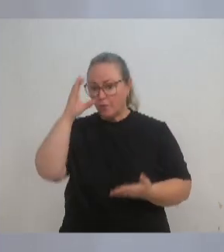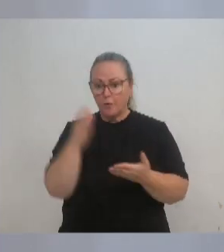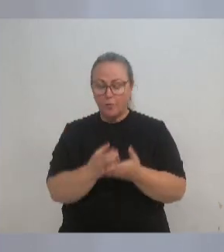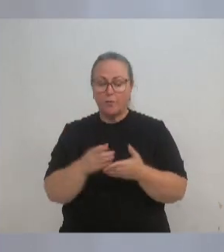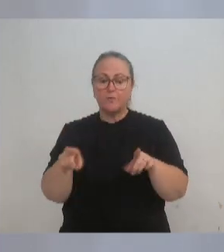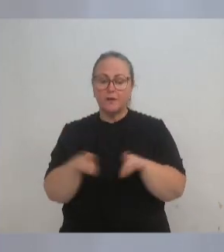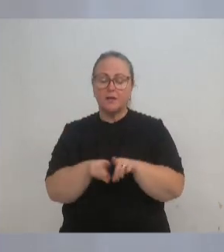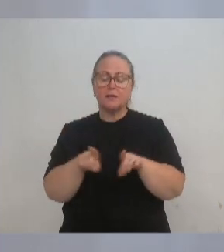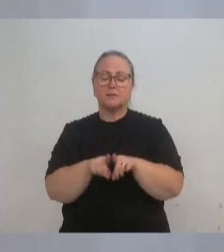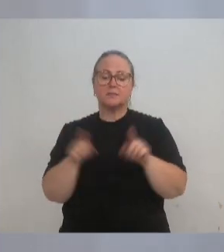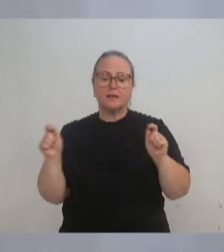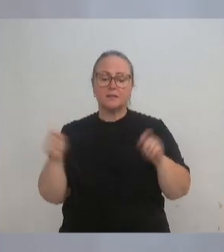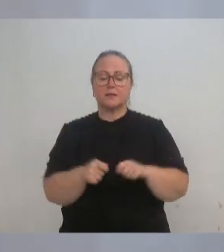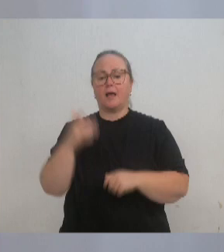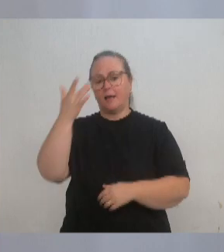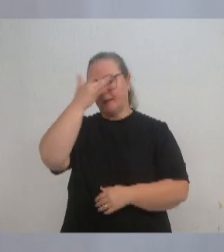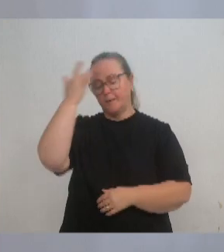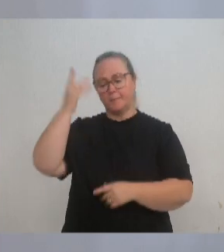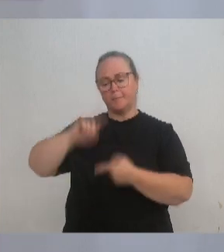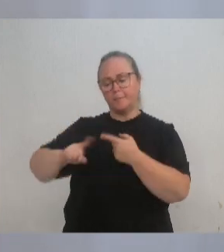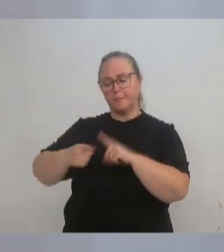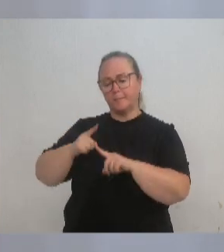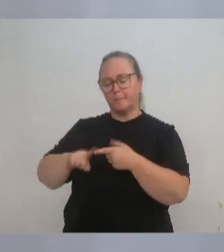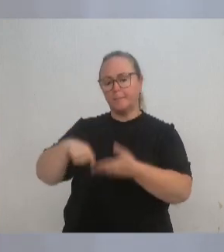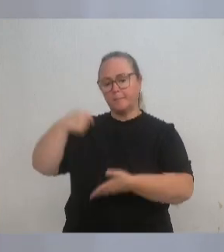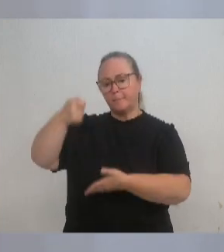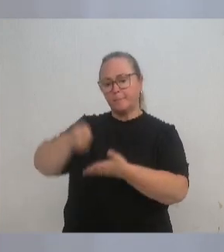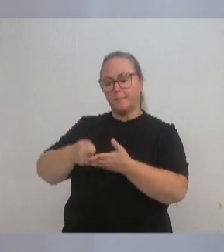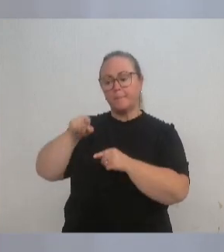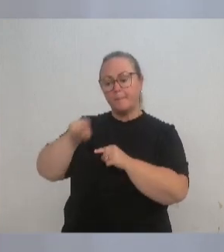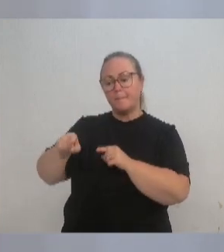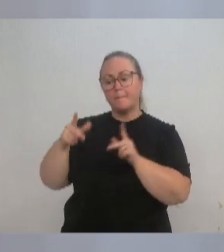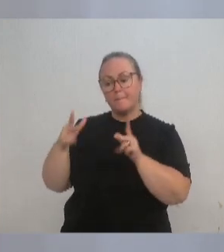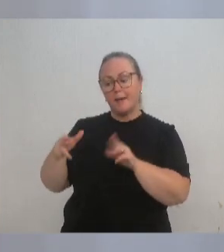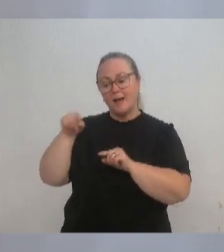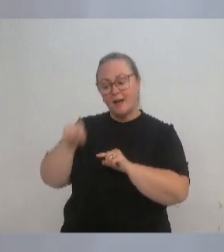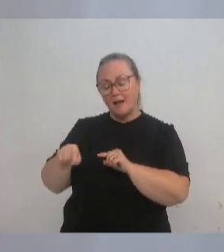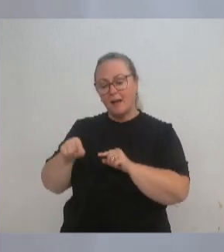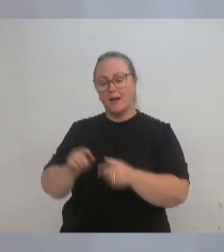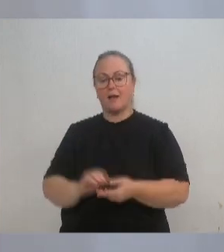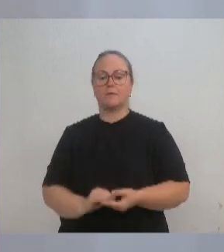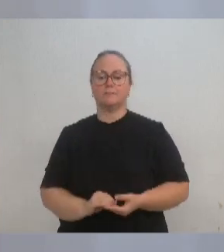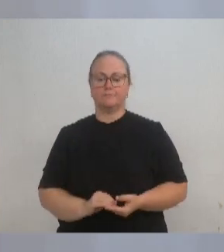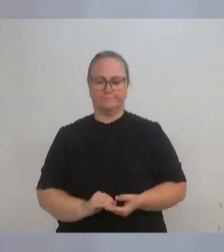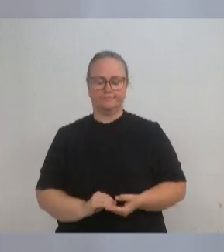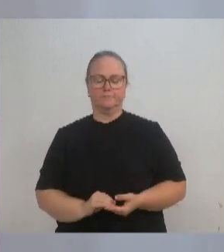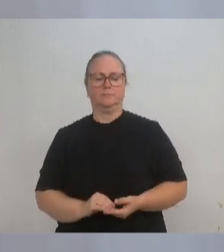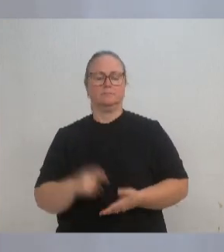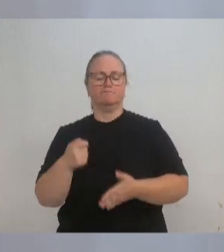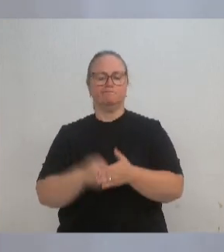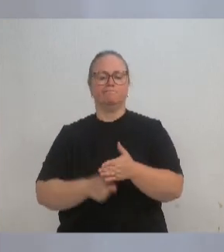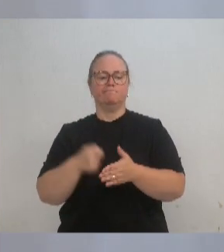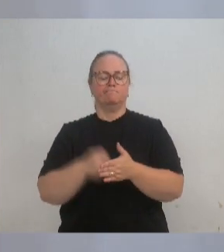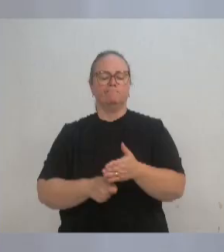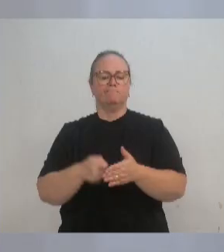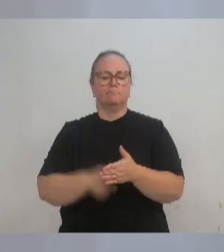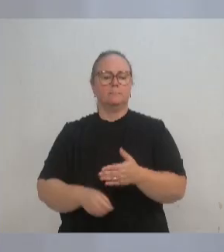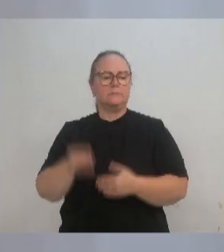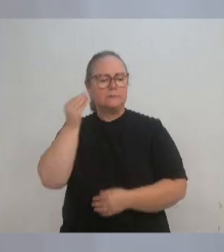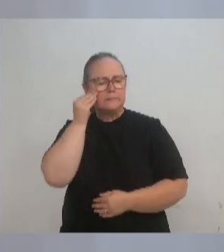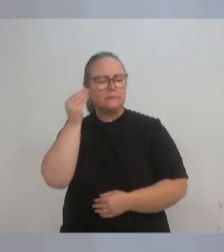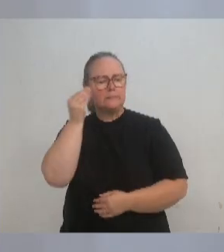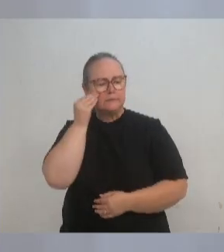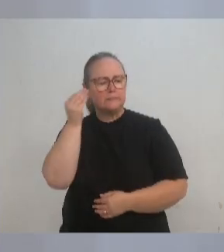de que a pessoa que fez o negócio pagar em cima daquele negócio. Continuamos insistindo, fomos para cima e